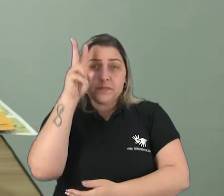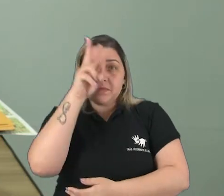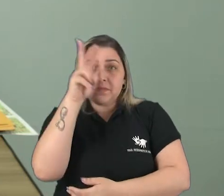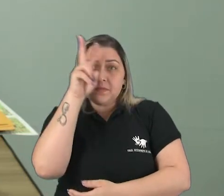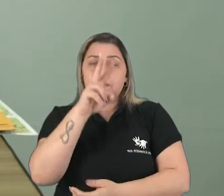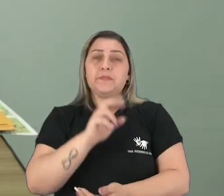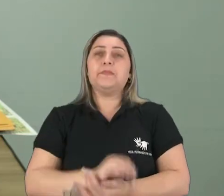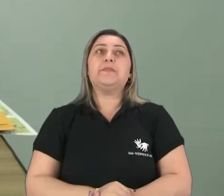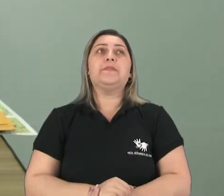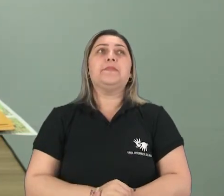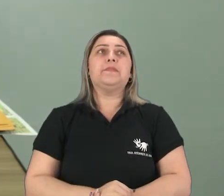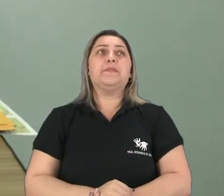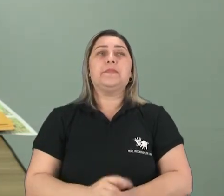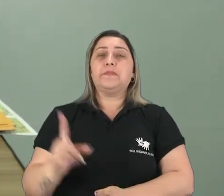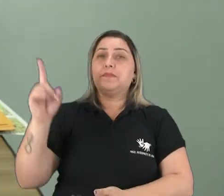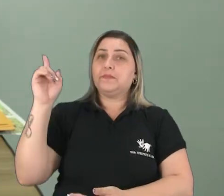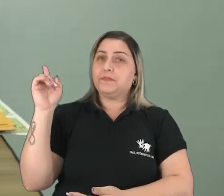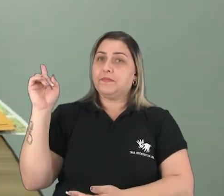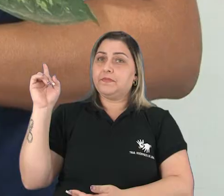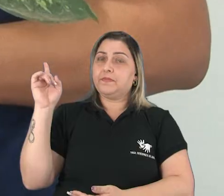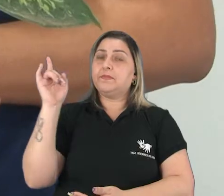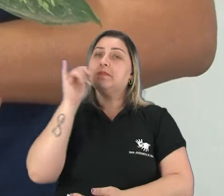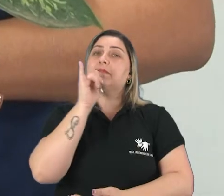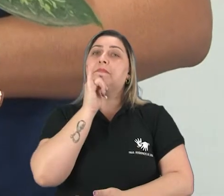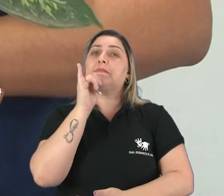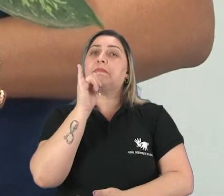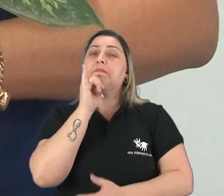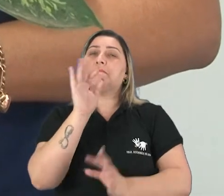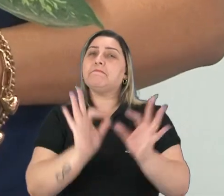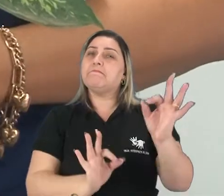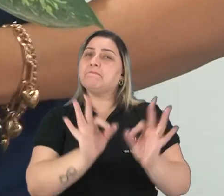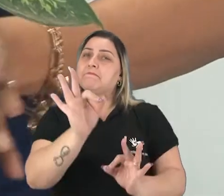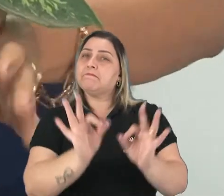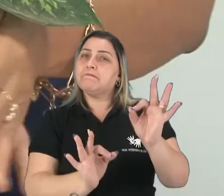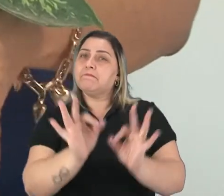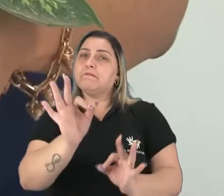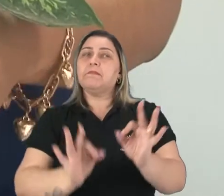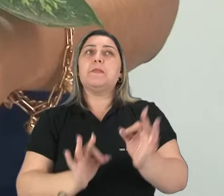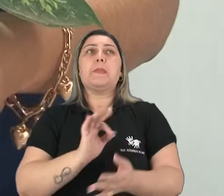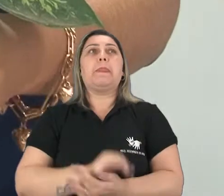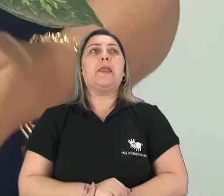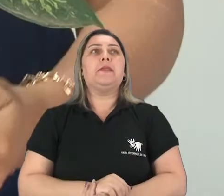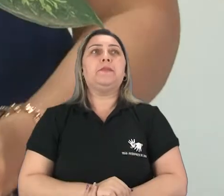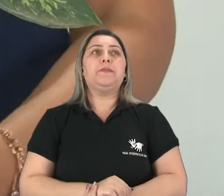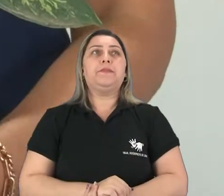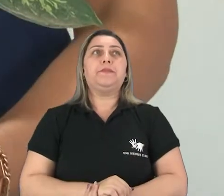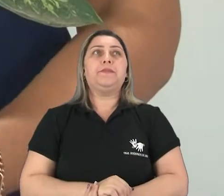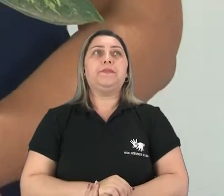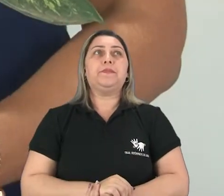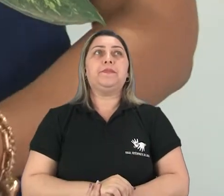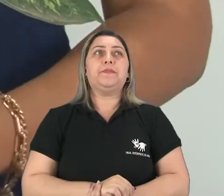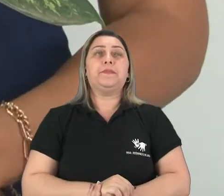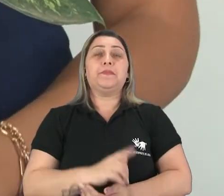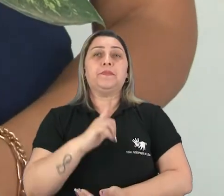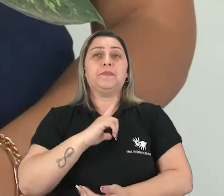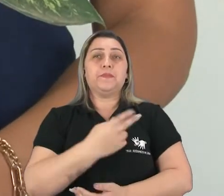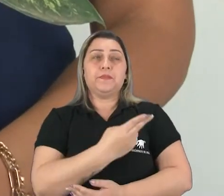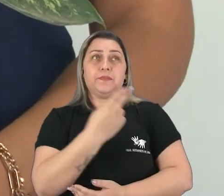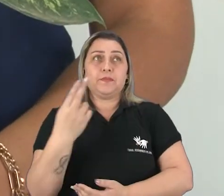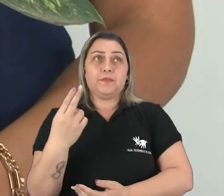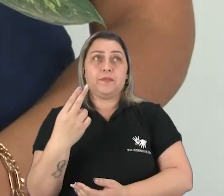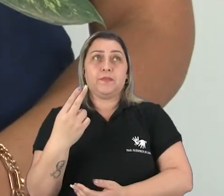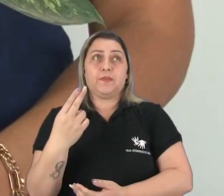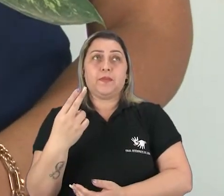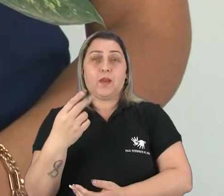lembram? Eu tenho aqui o exemplo de uma planta ornamental. Esta planta tem o nome